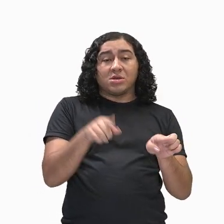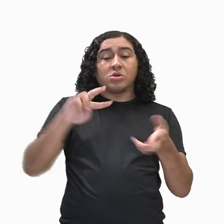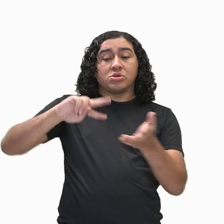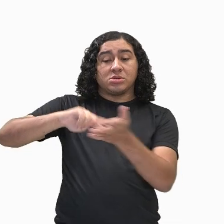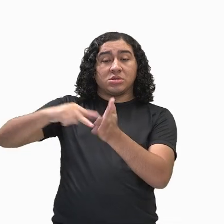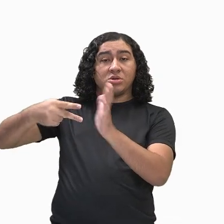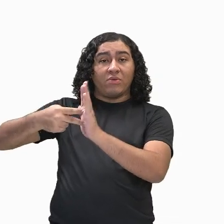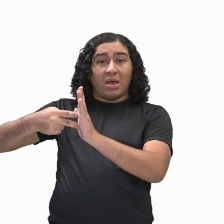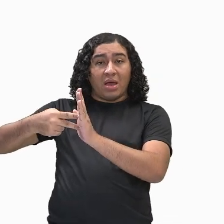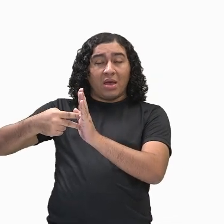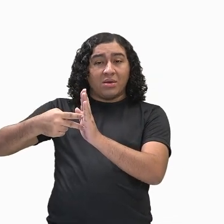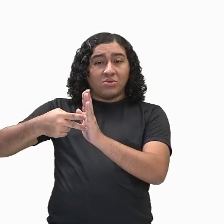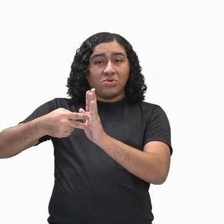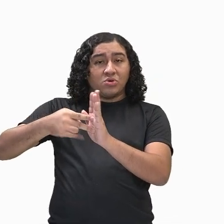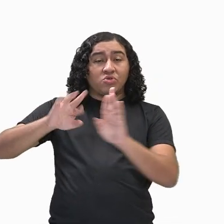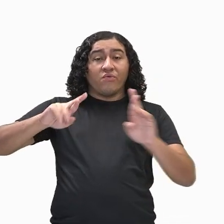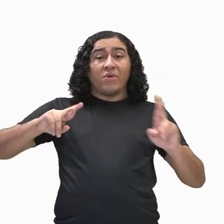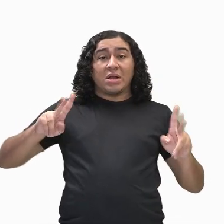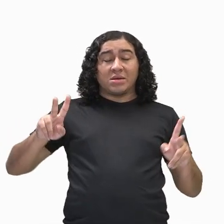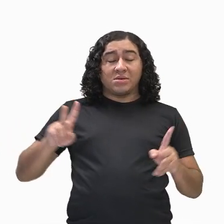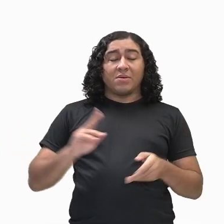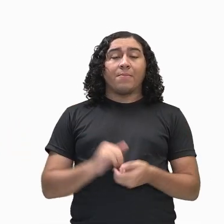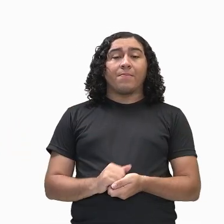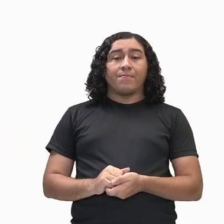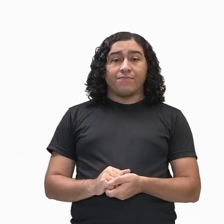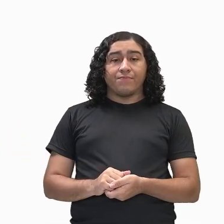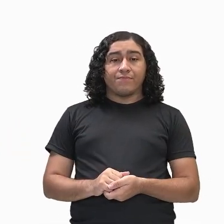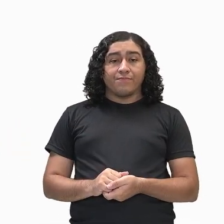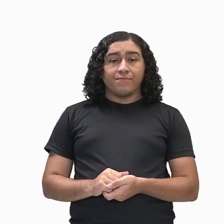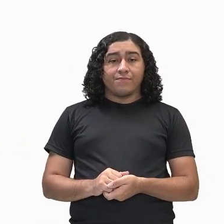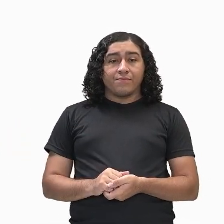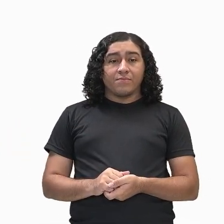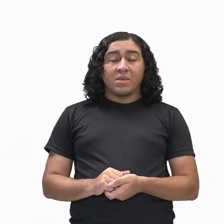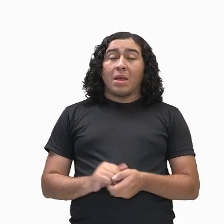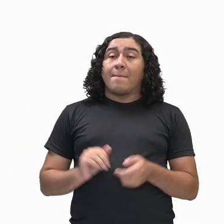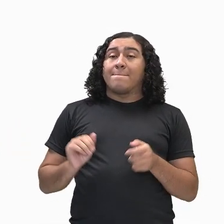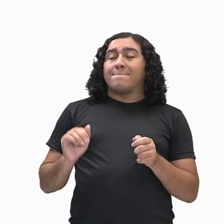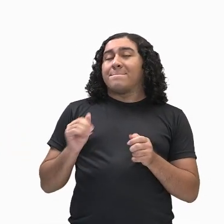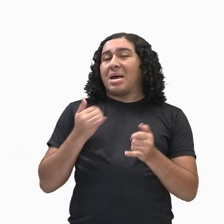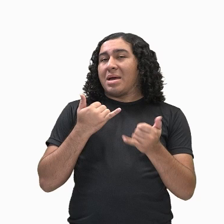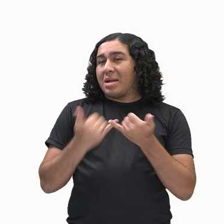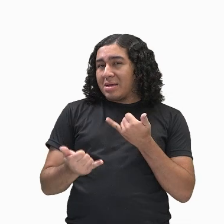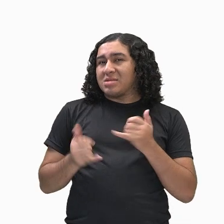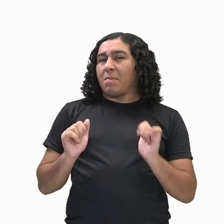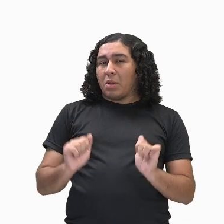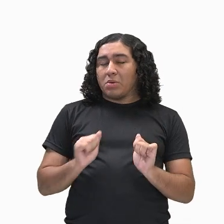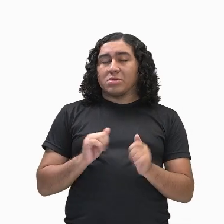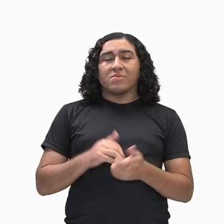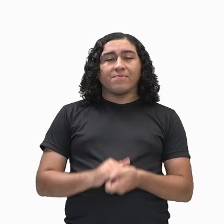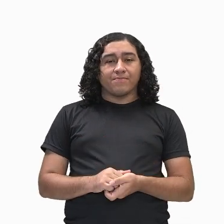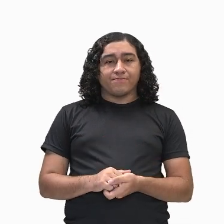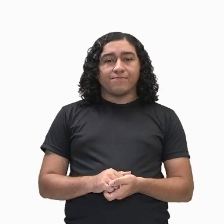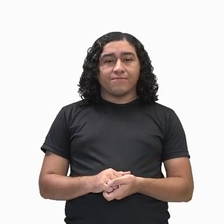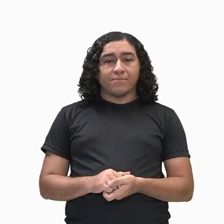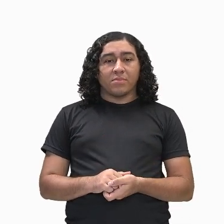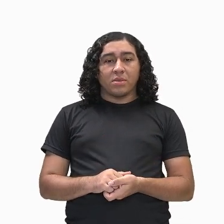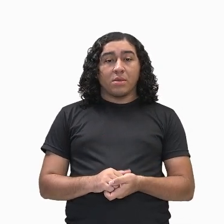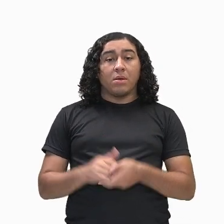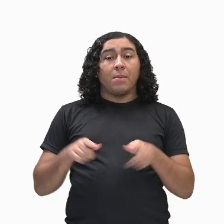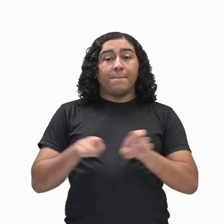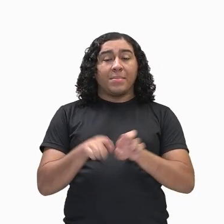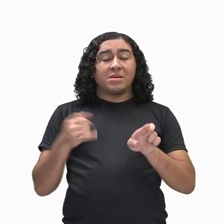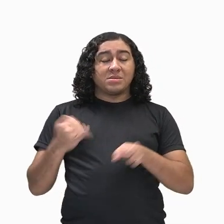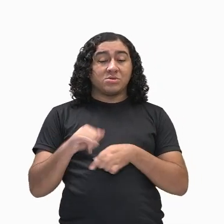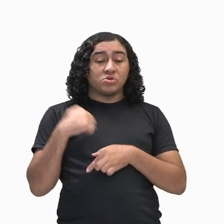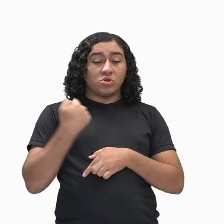significado, que pode parecer, né, sem significado também. Mas quando enxergamos